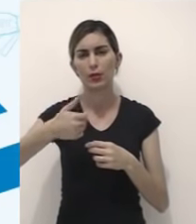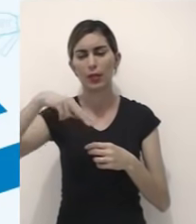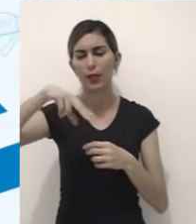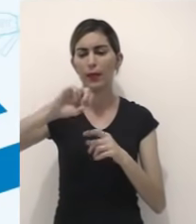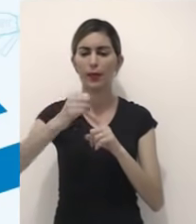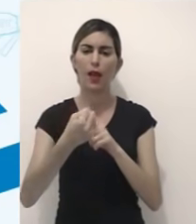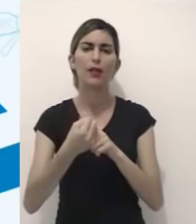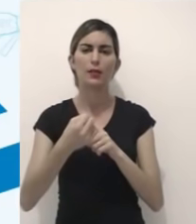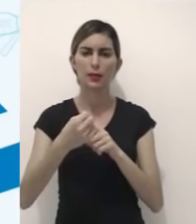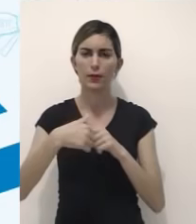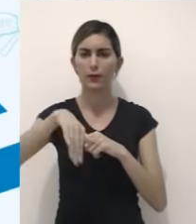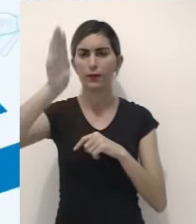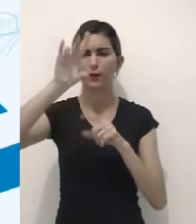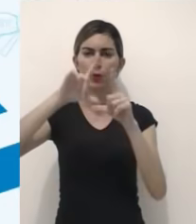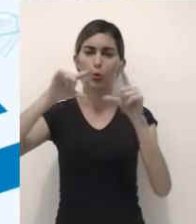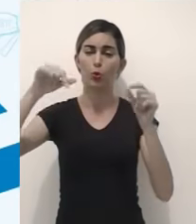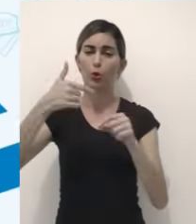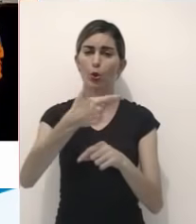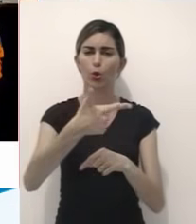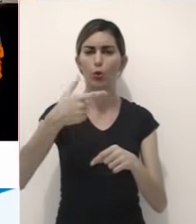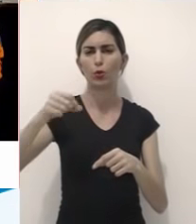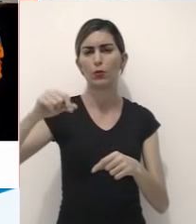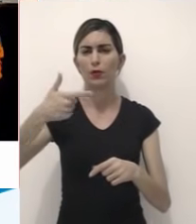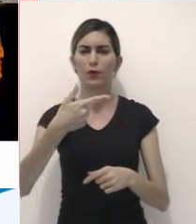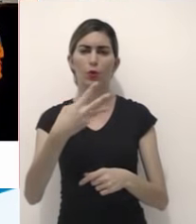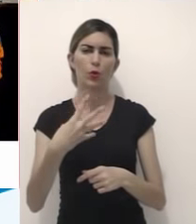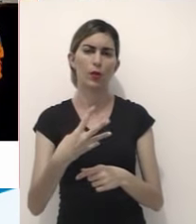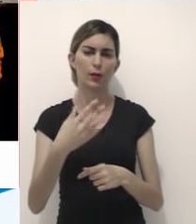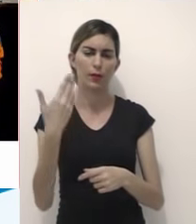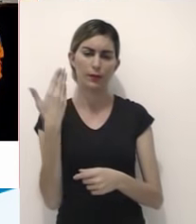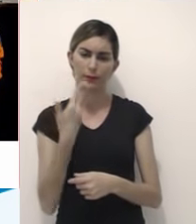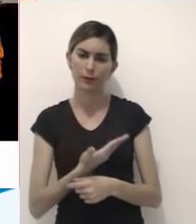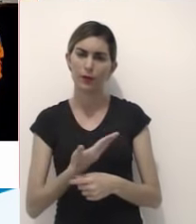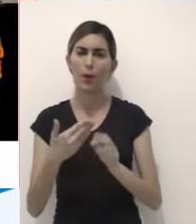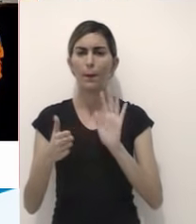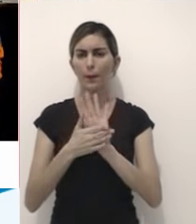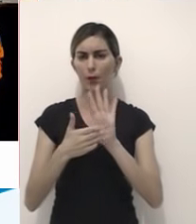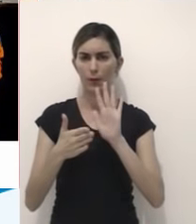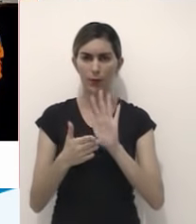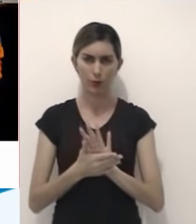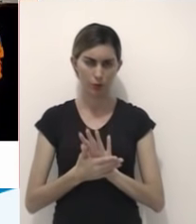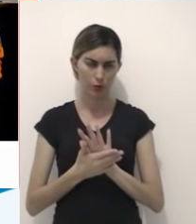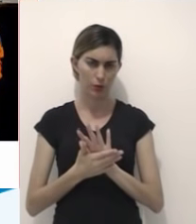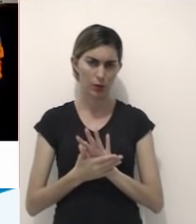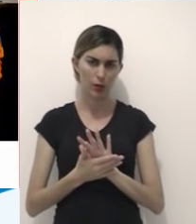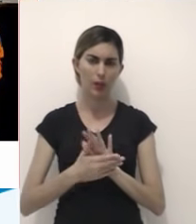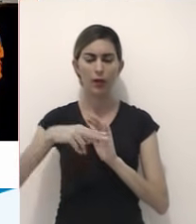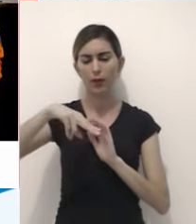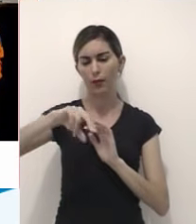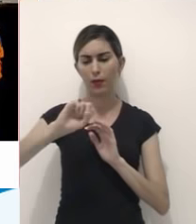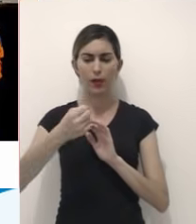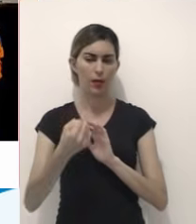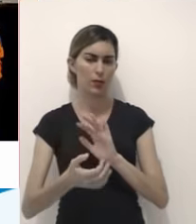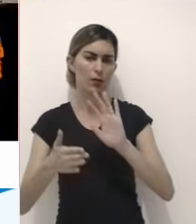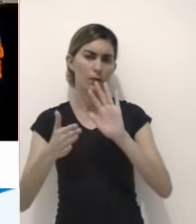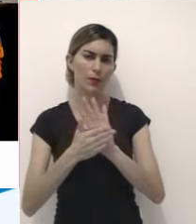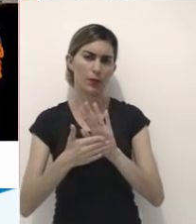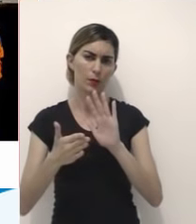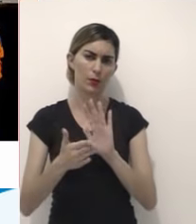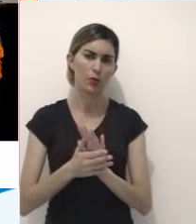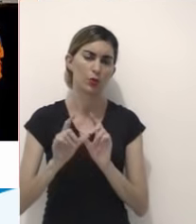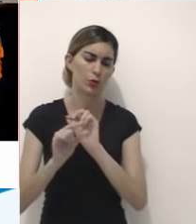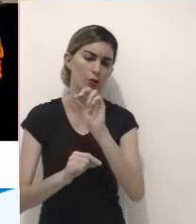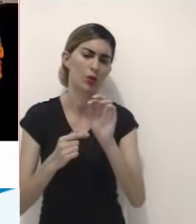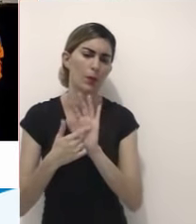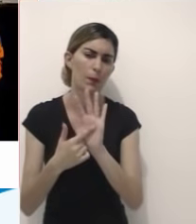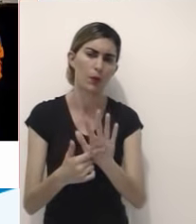para ir para a Lua em 2024. Então, essa é a proposta da NASA. É uma proposta em que